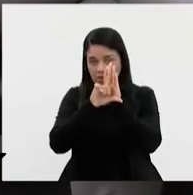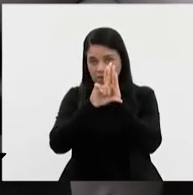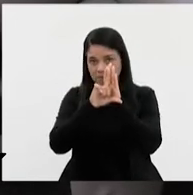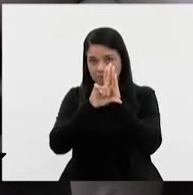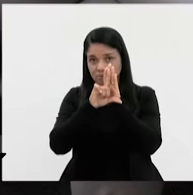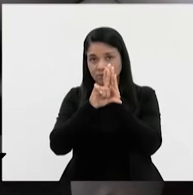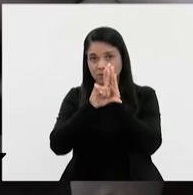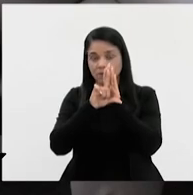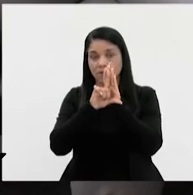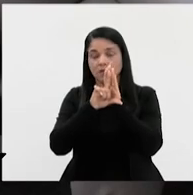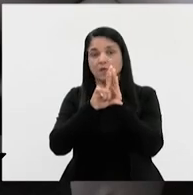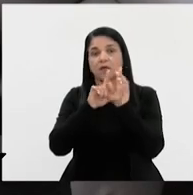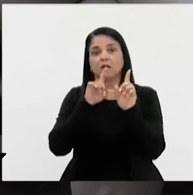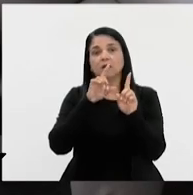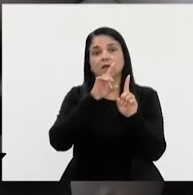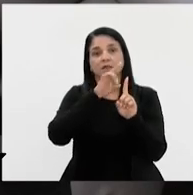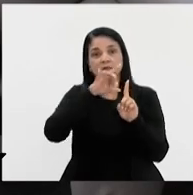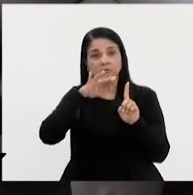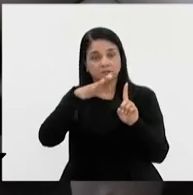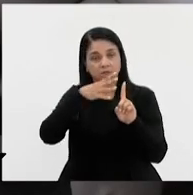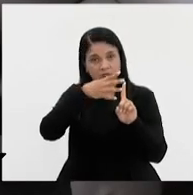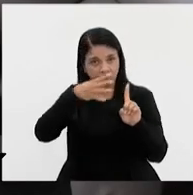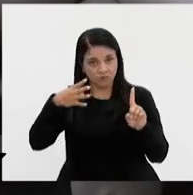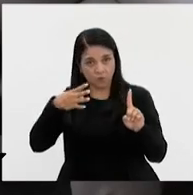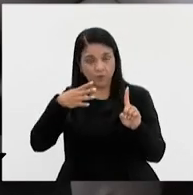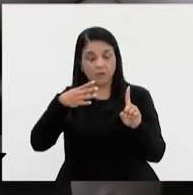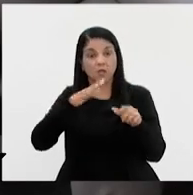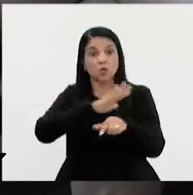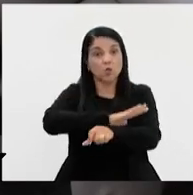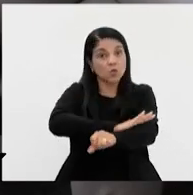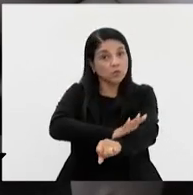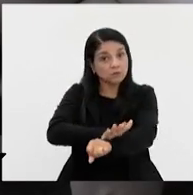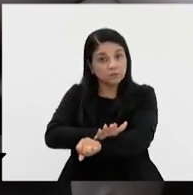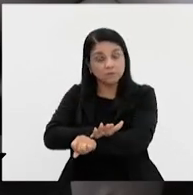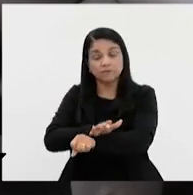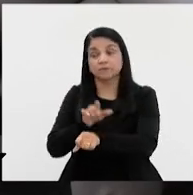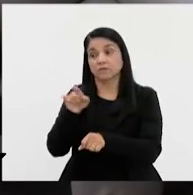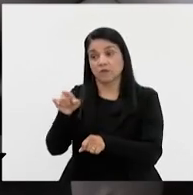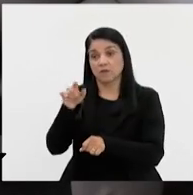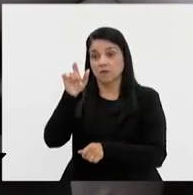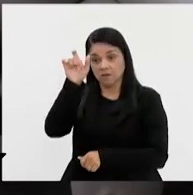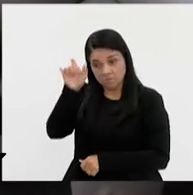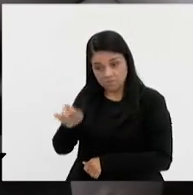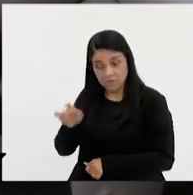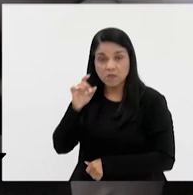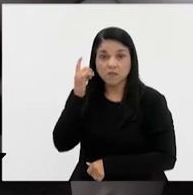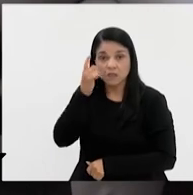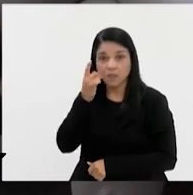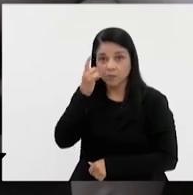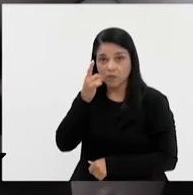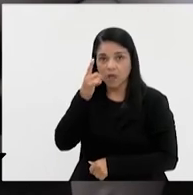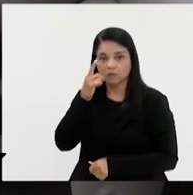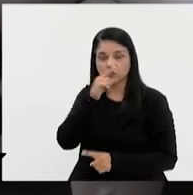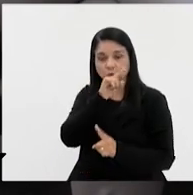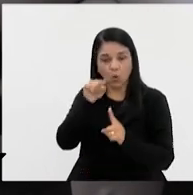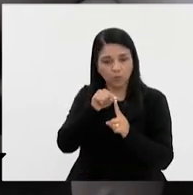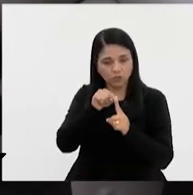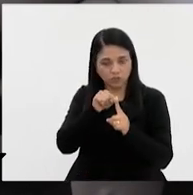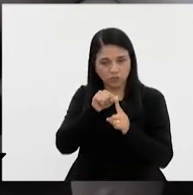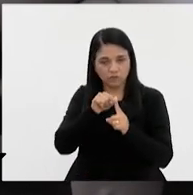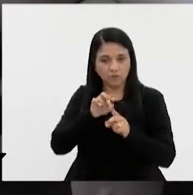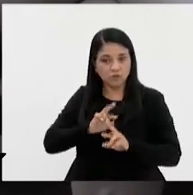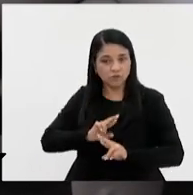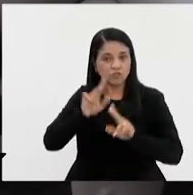a transfobia ao racismo. Por mais que a intenção do deputado não seja ter uma atitude